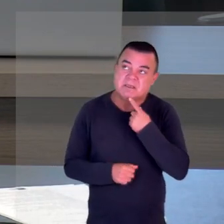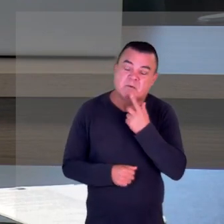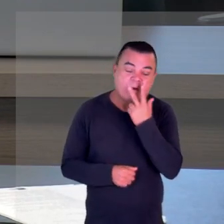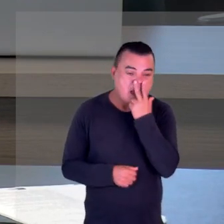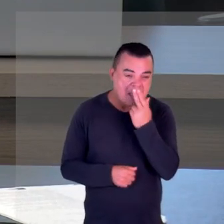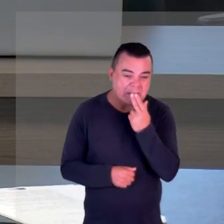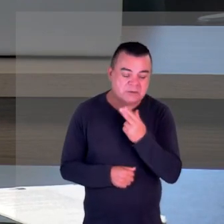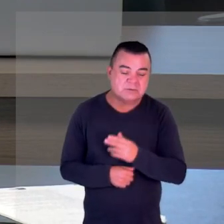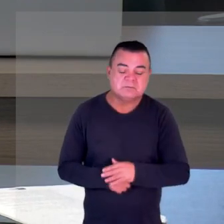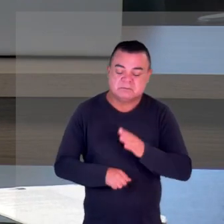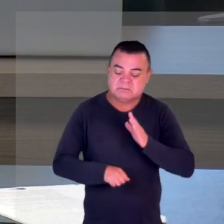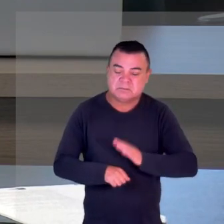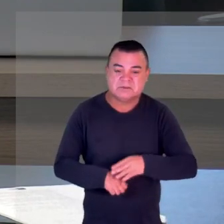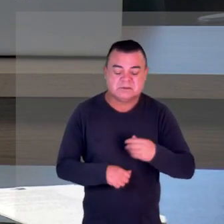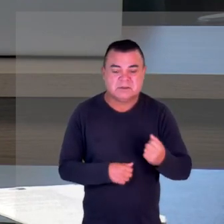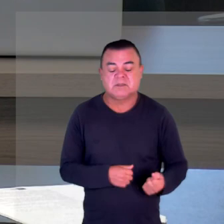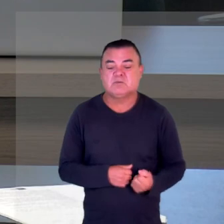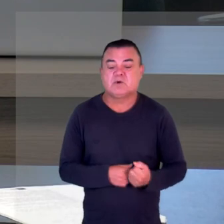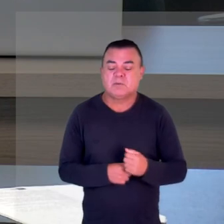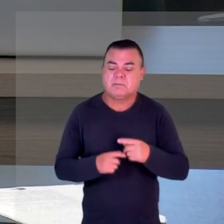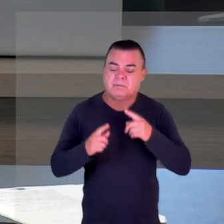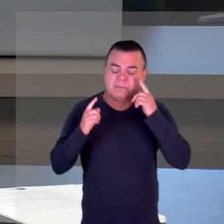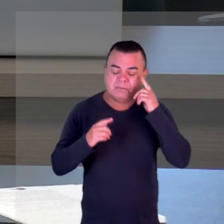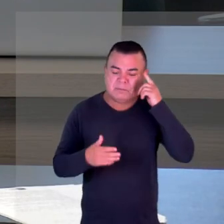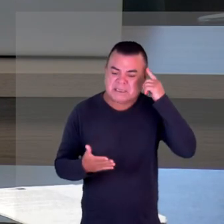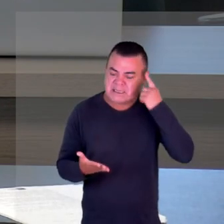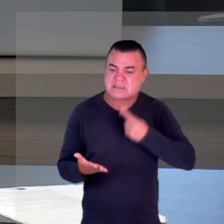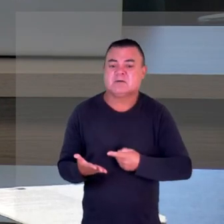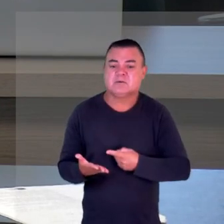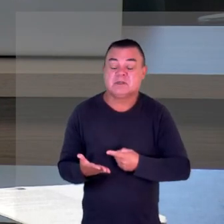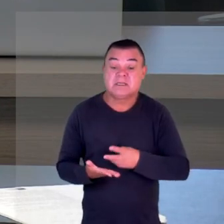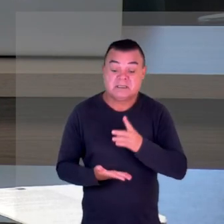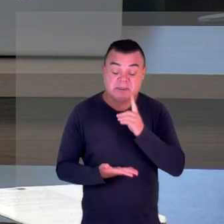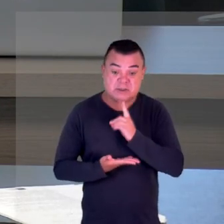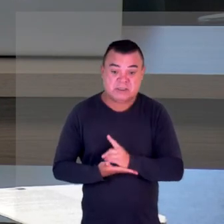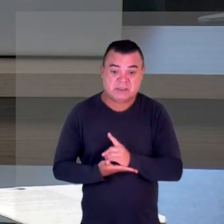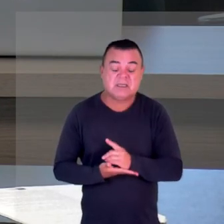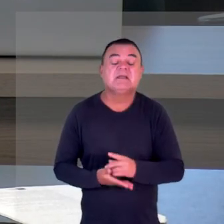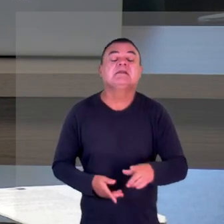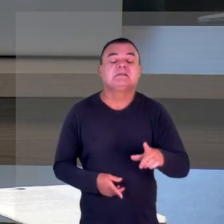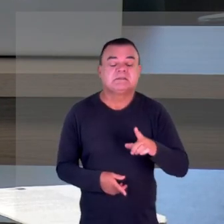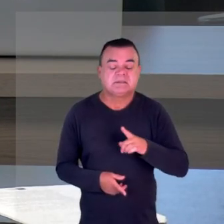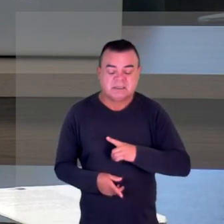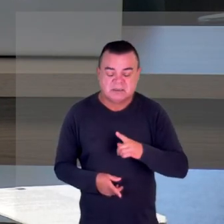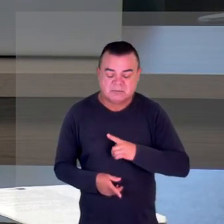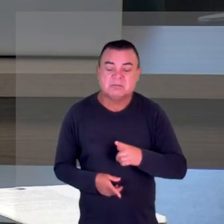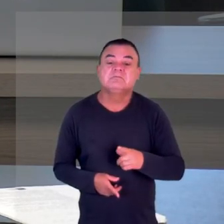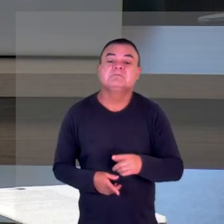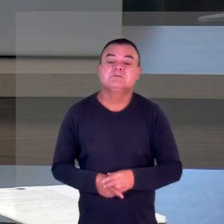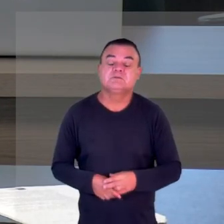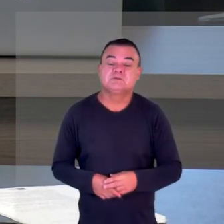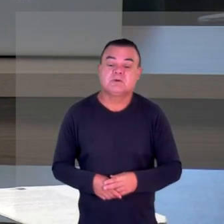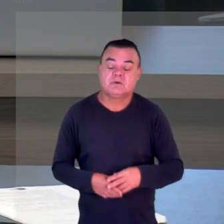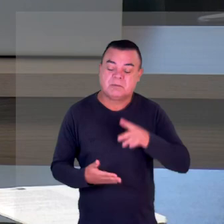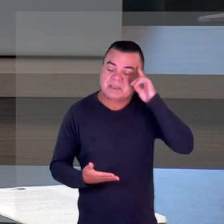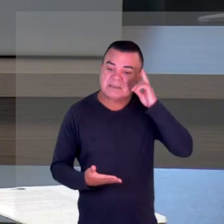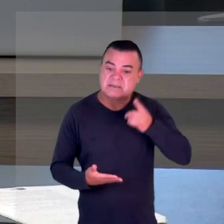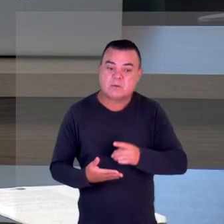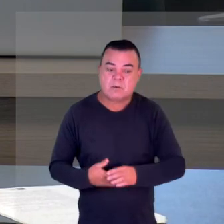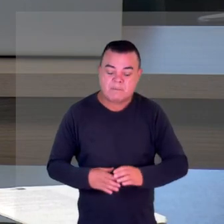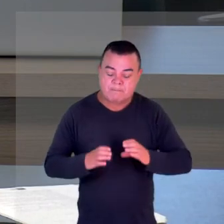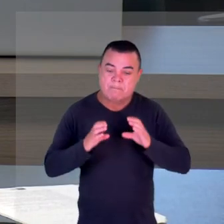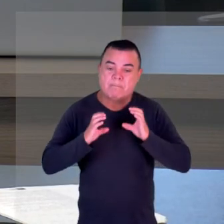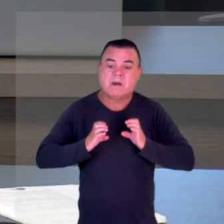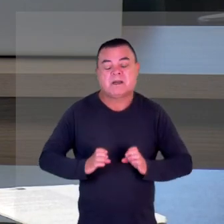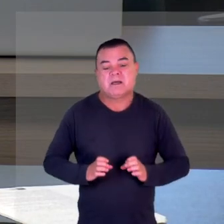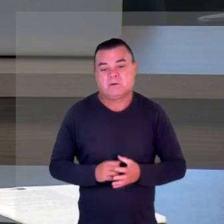jurídica nós temos uma obrigação moral né de trabalharmos intensamente né pela garantia do direito humano na